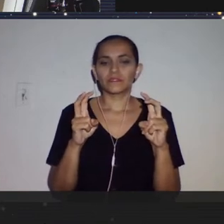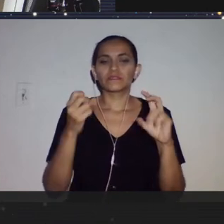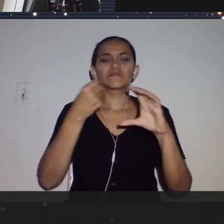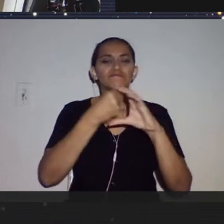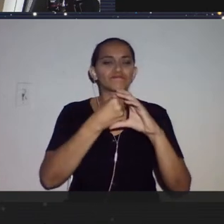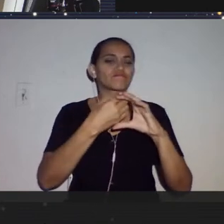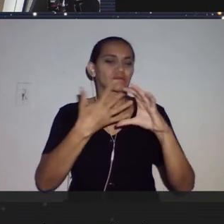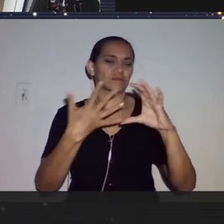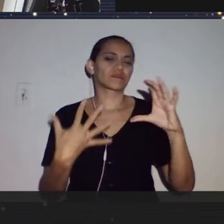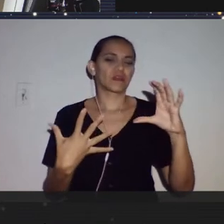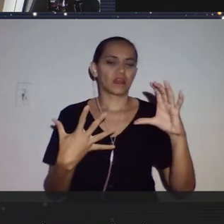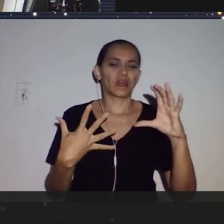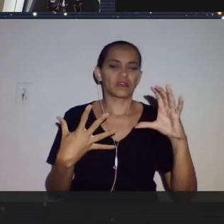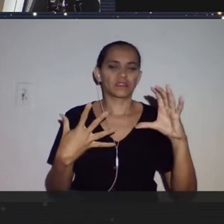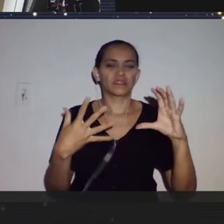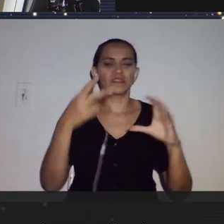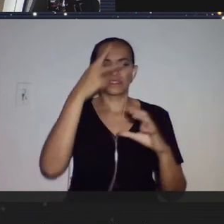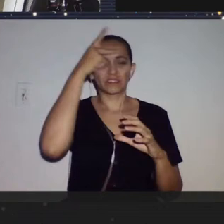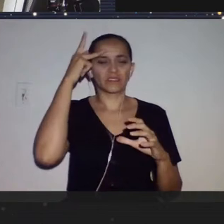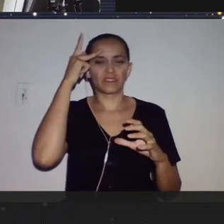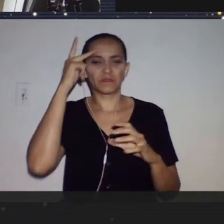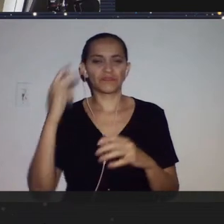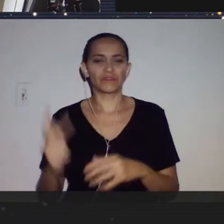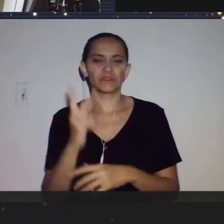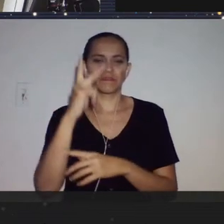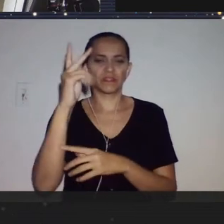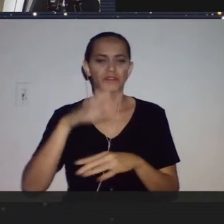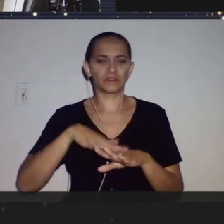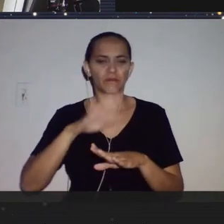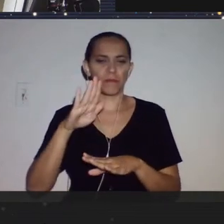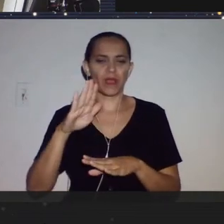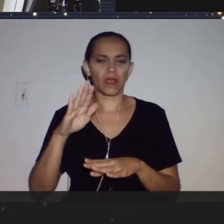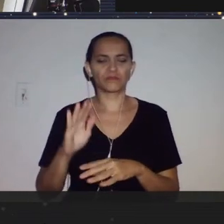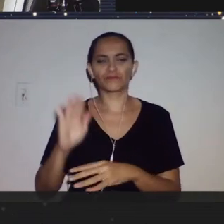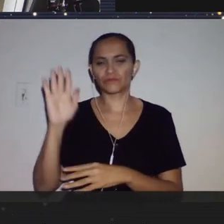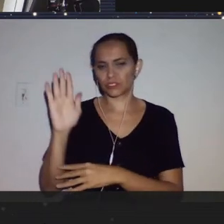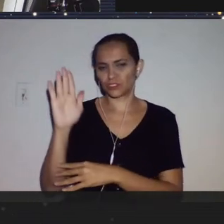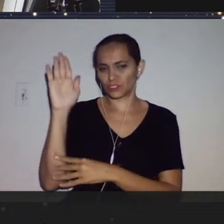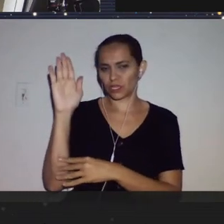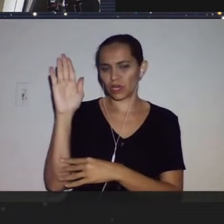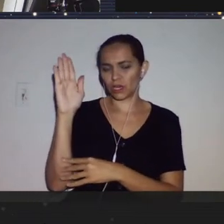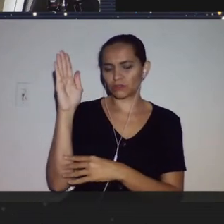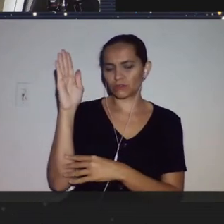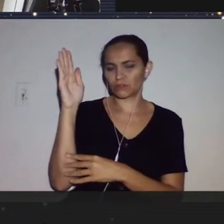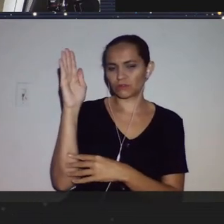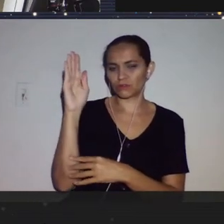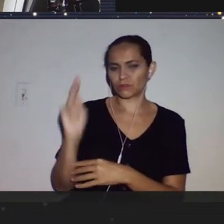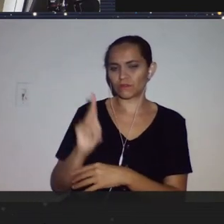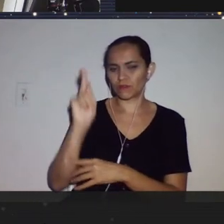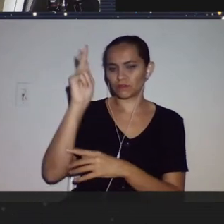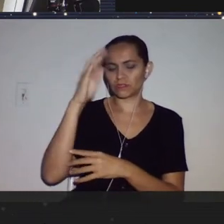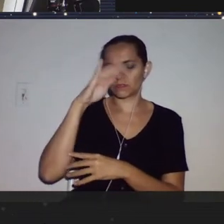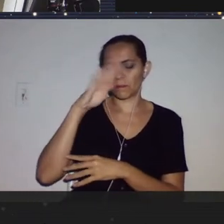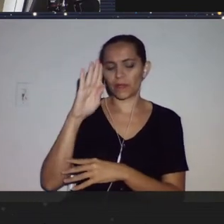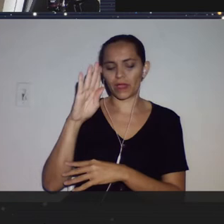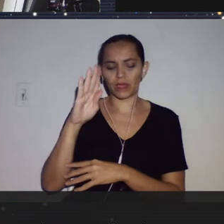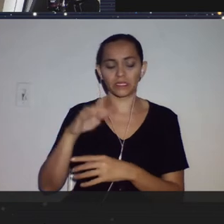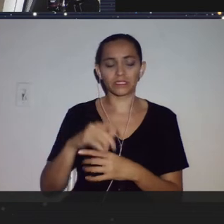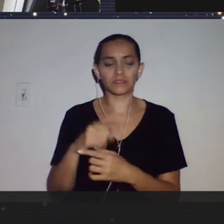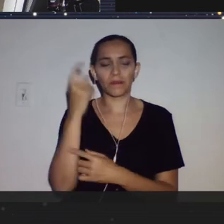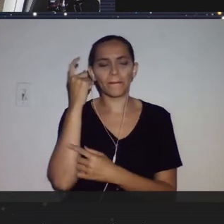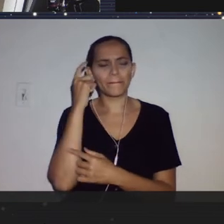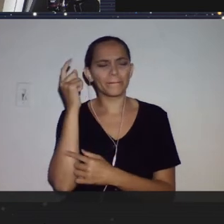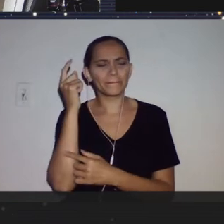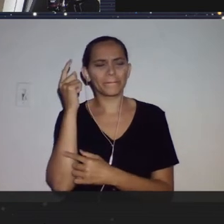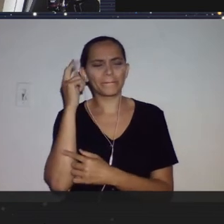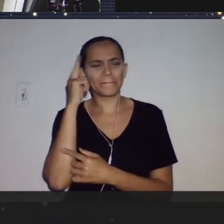que um ponto que às vezes as pessoas não focam tanto é a parte de comunicação. Então, o quão bem você